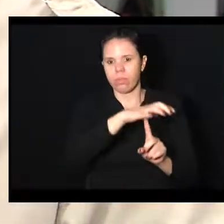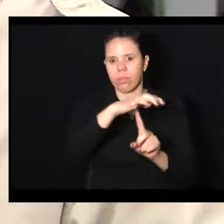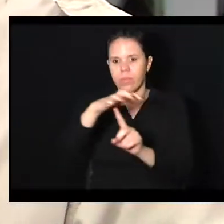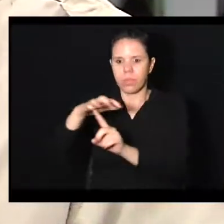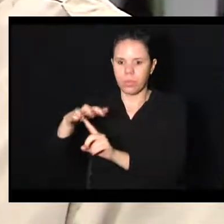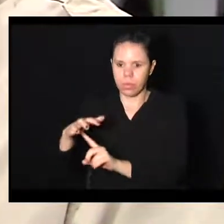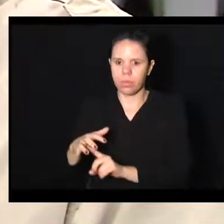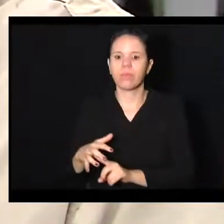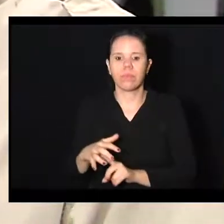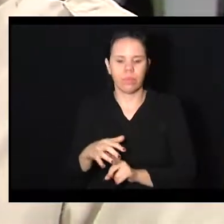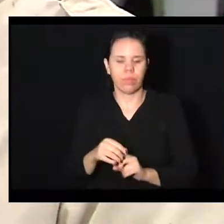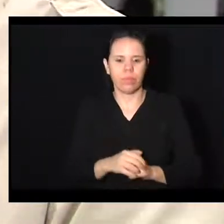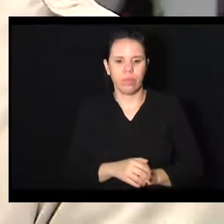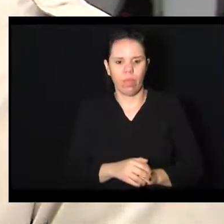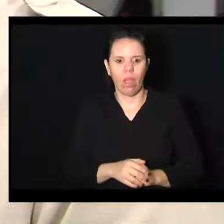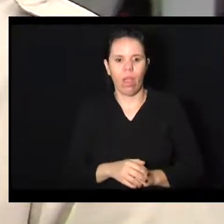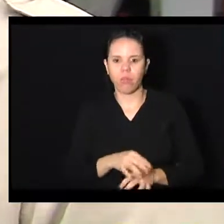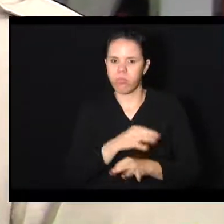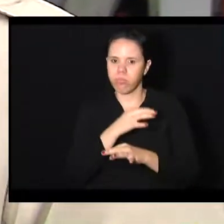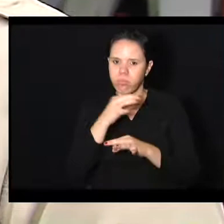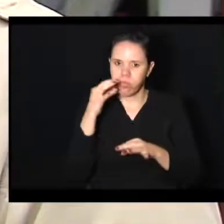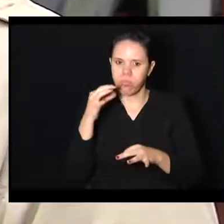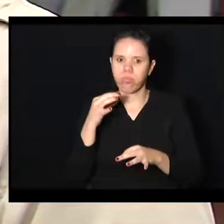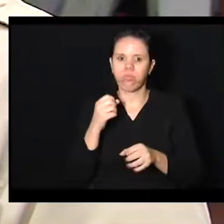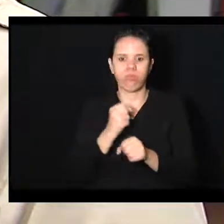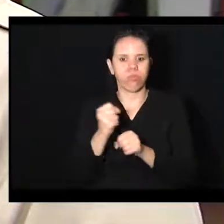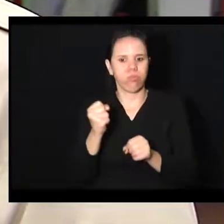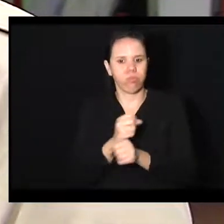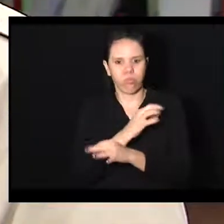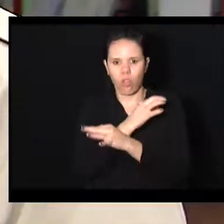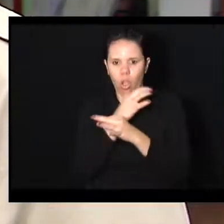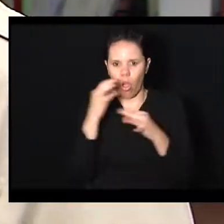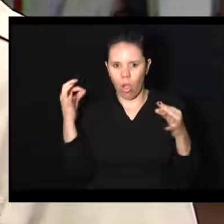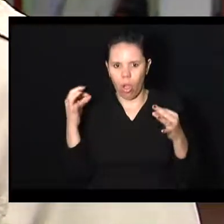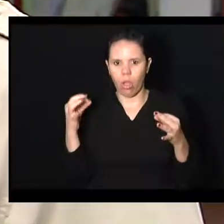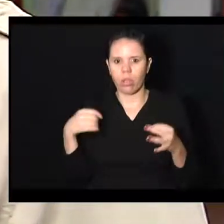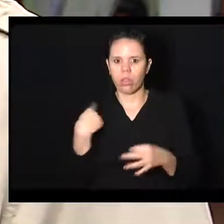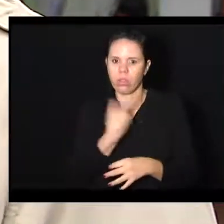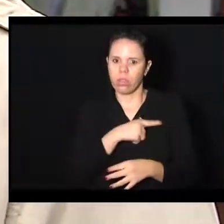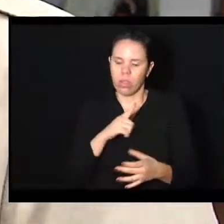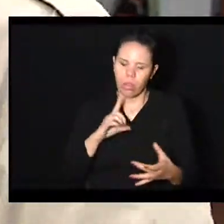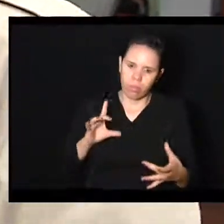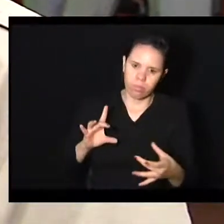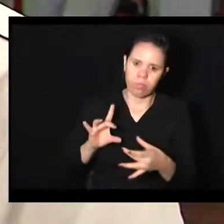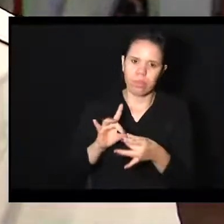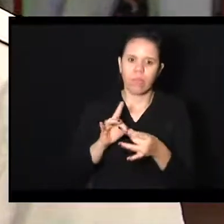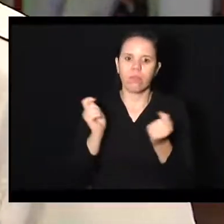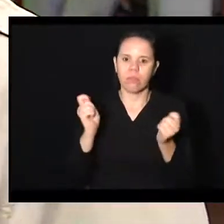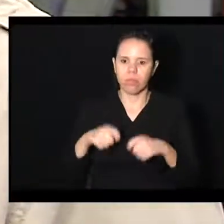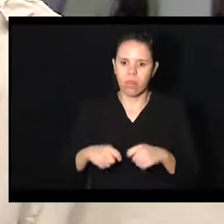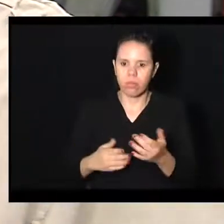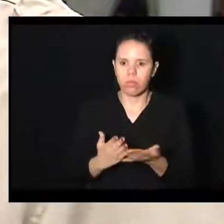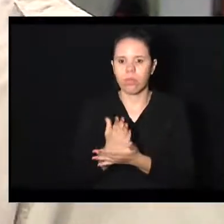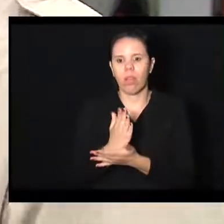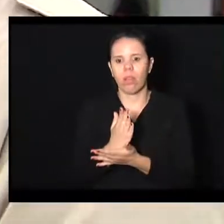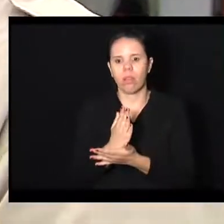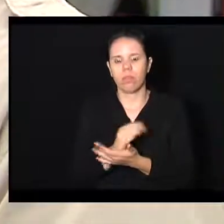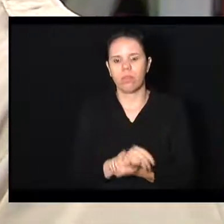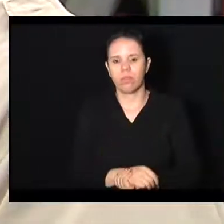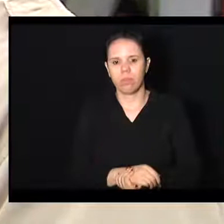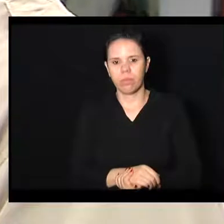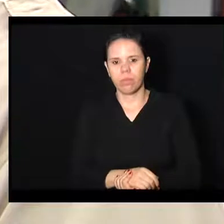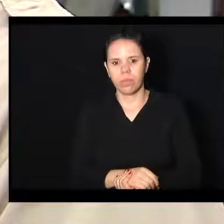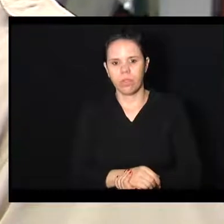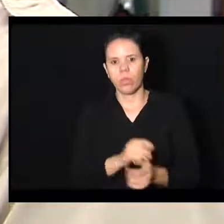assim a cristalização daquilo que a gente apregoa, uma parceria onde deu certo, uma parceria onde